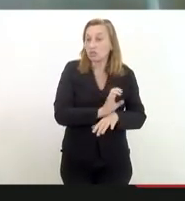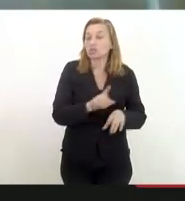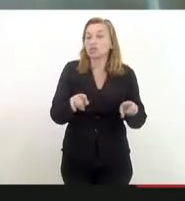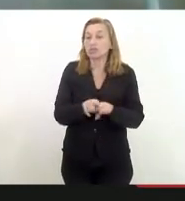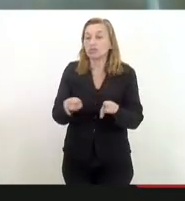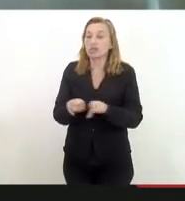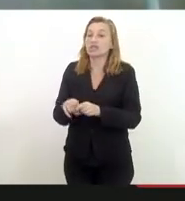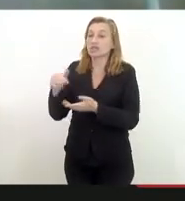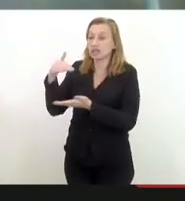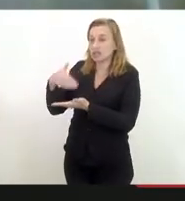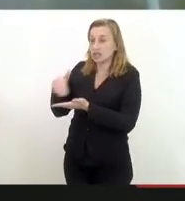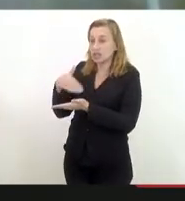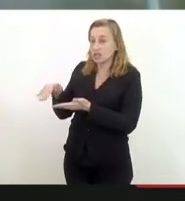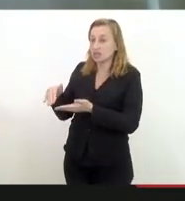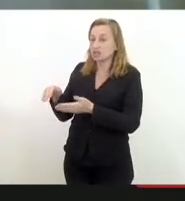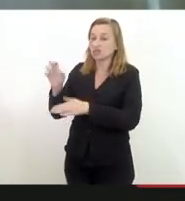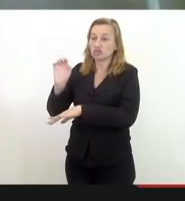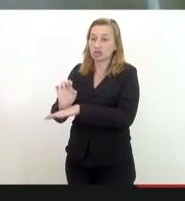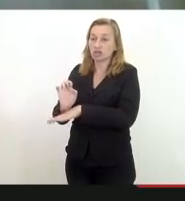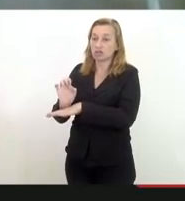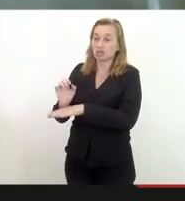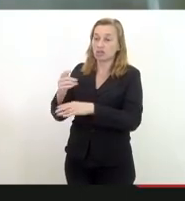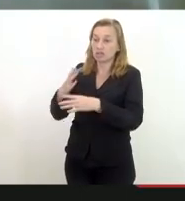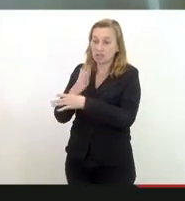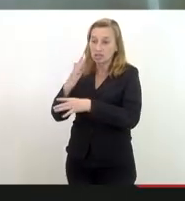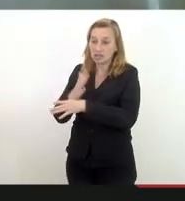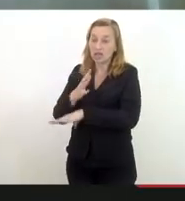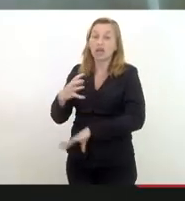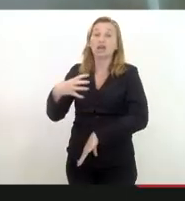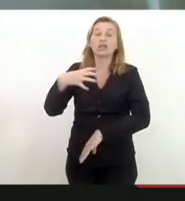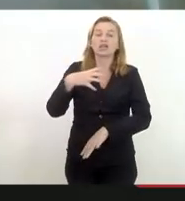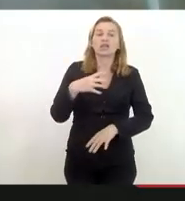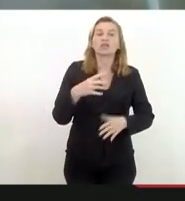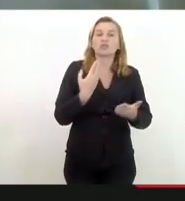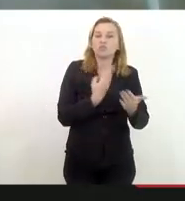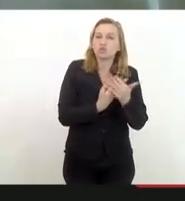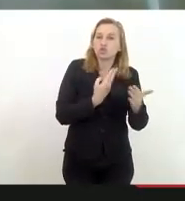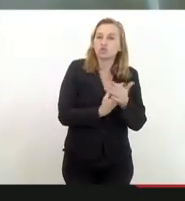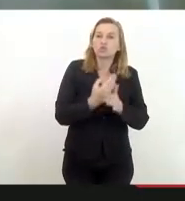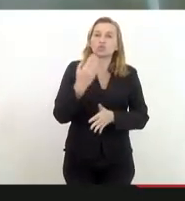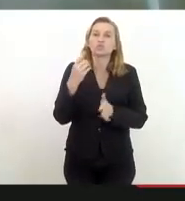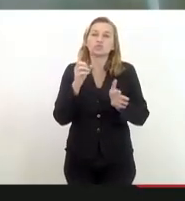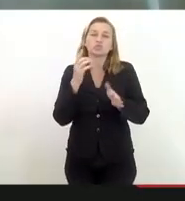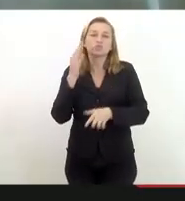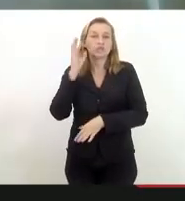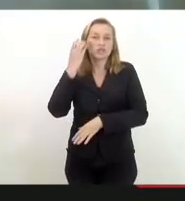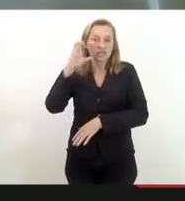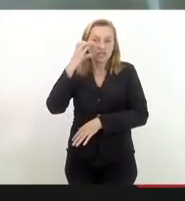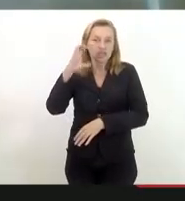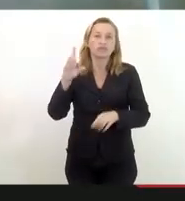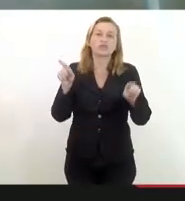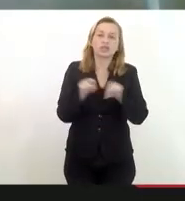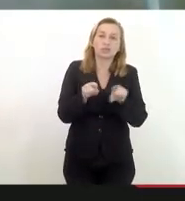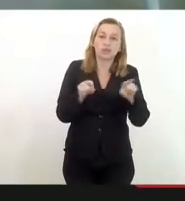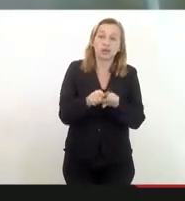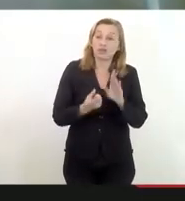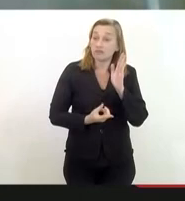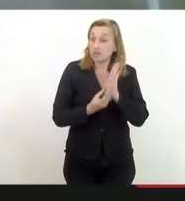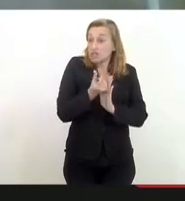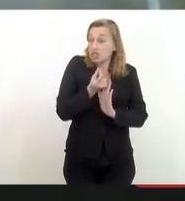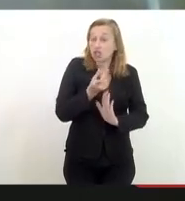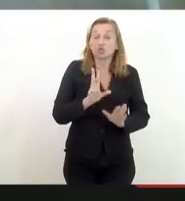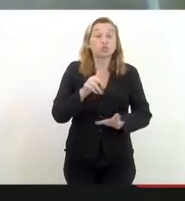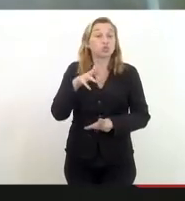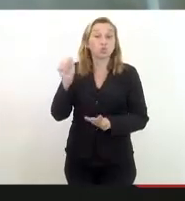Cidades para um estudo de viabilidade científica e econômico-financeira. Isso nunca, na